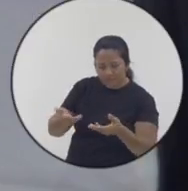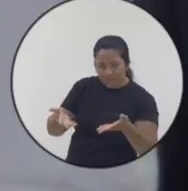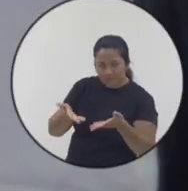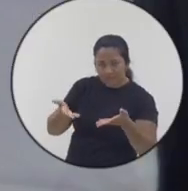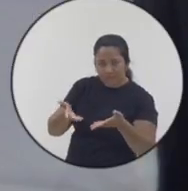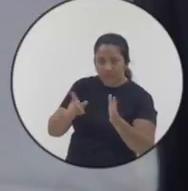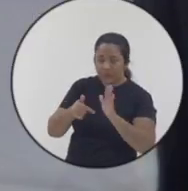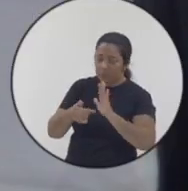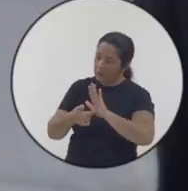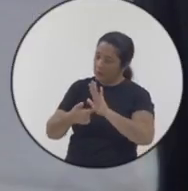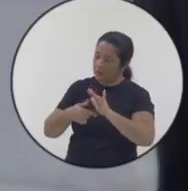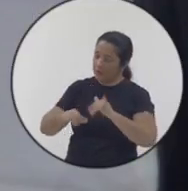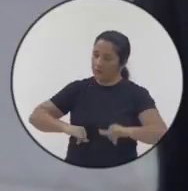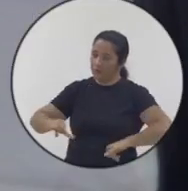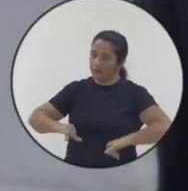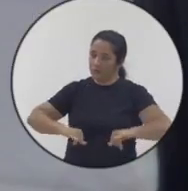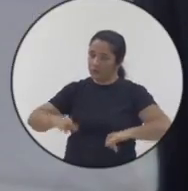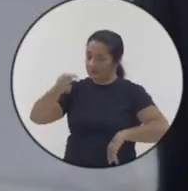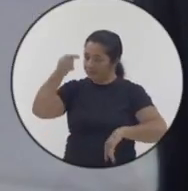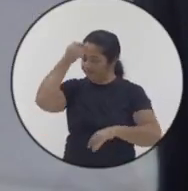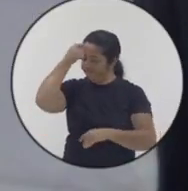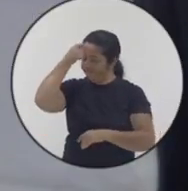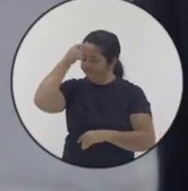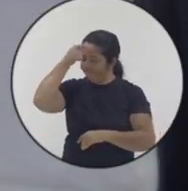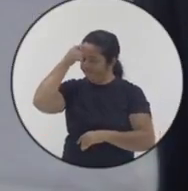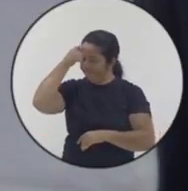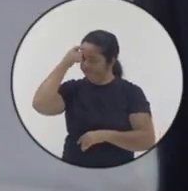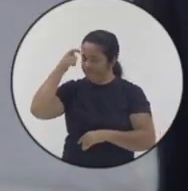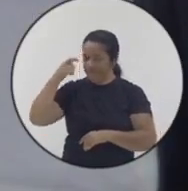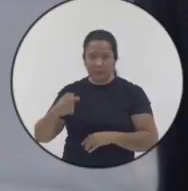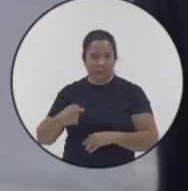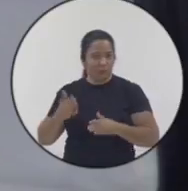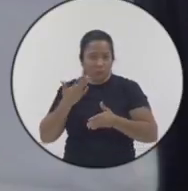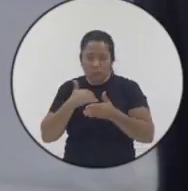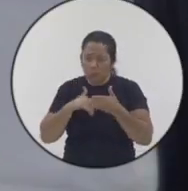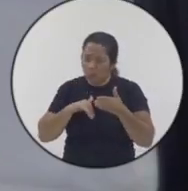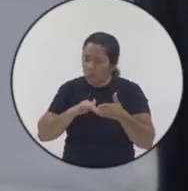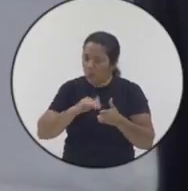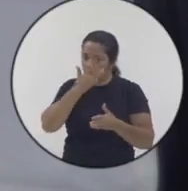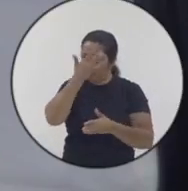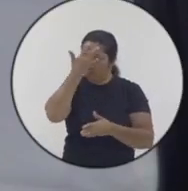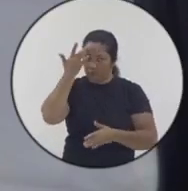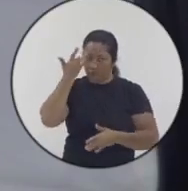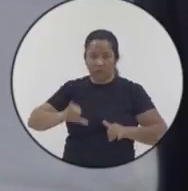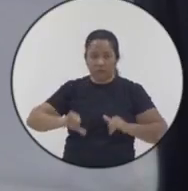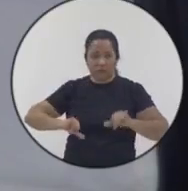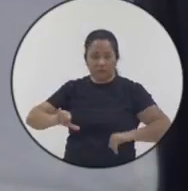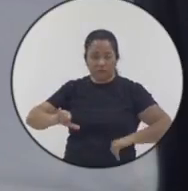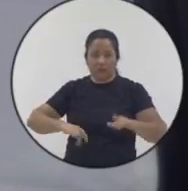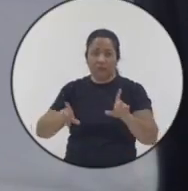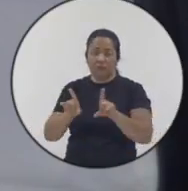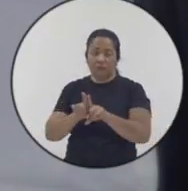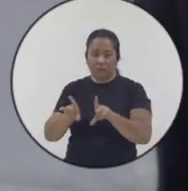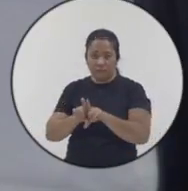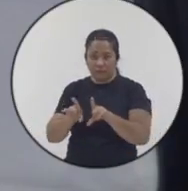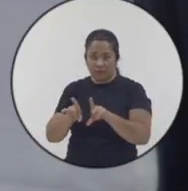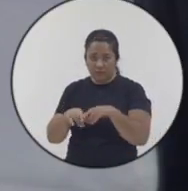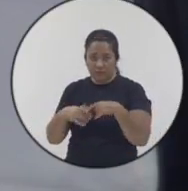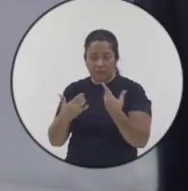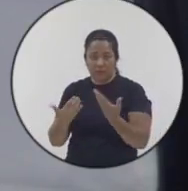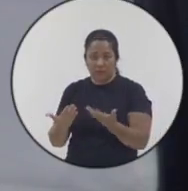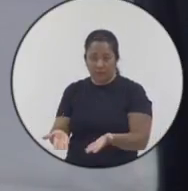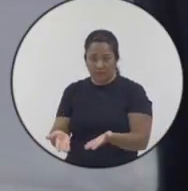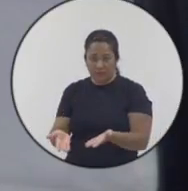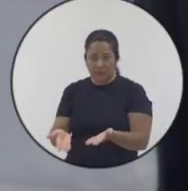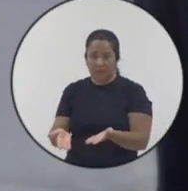sofrimento psíquico decorrente de todas as iniquidades, né, que aí eu acho que é interessante a gente também lembrar um pouquinho que há uma determinação social